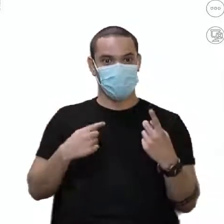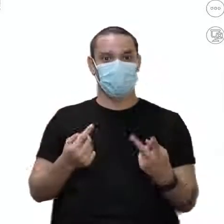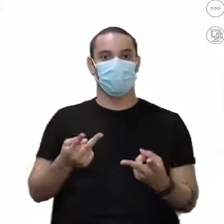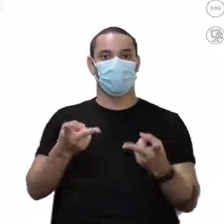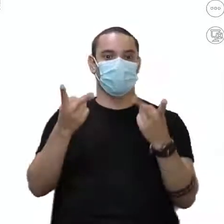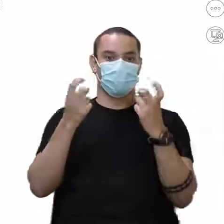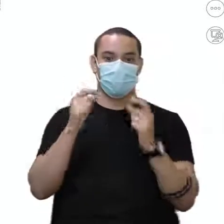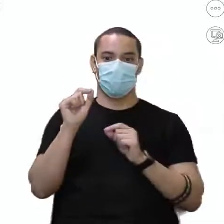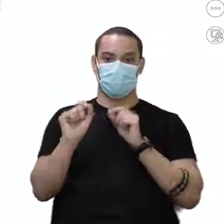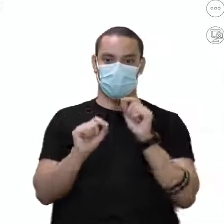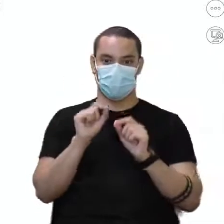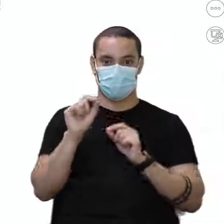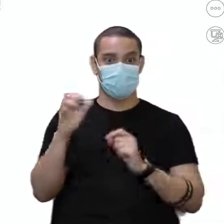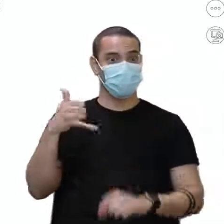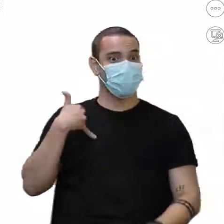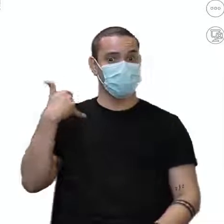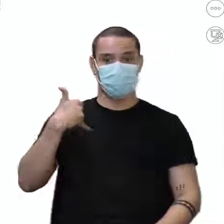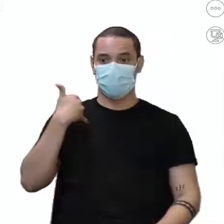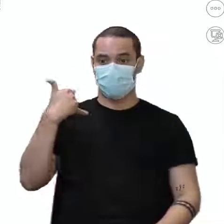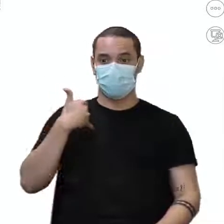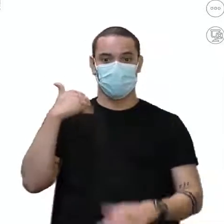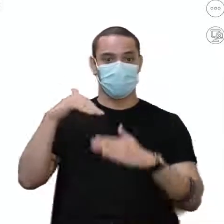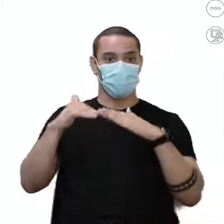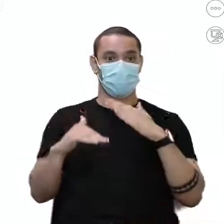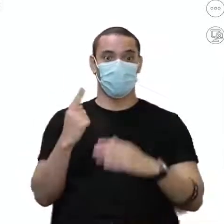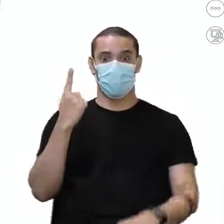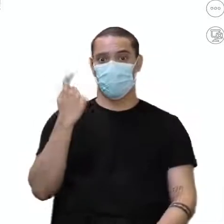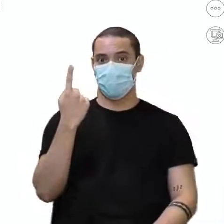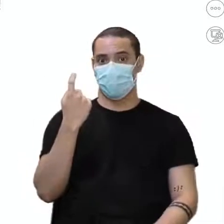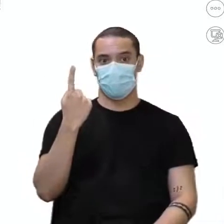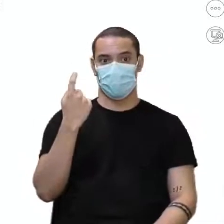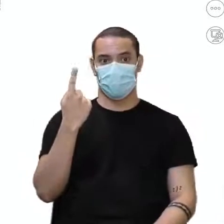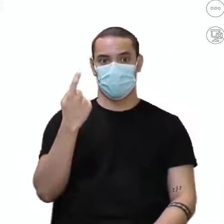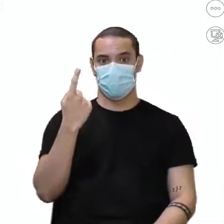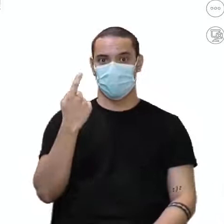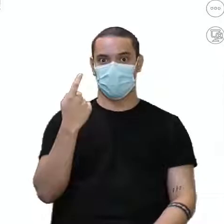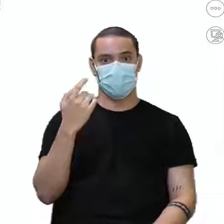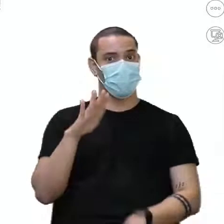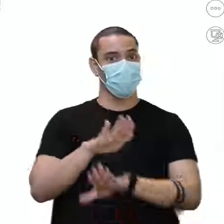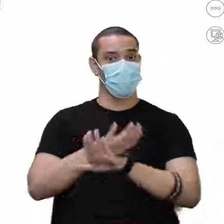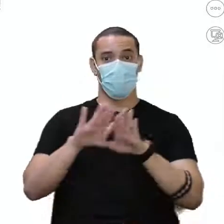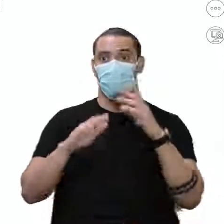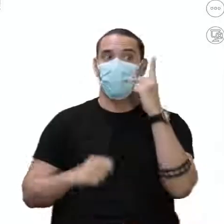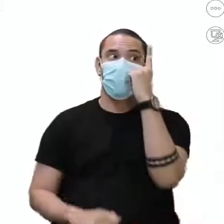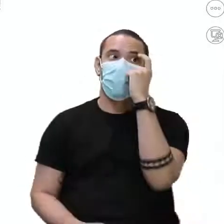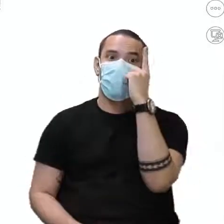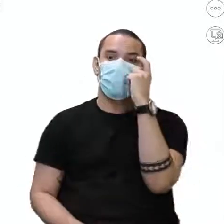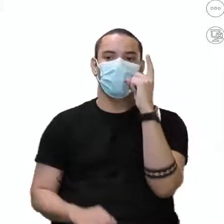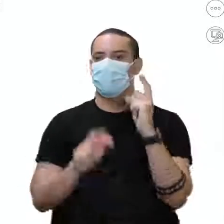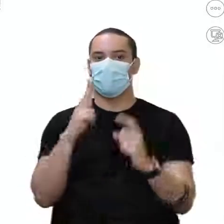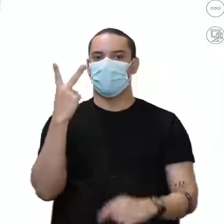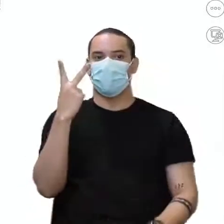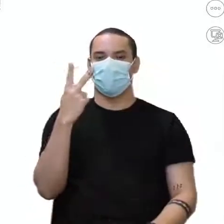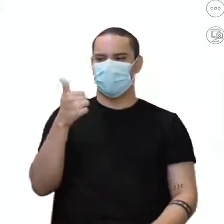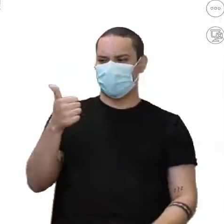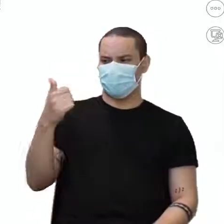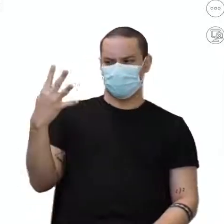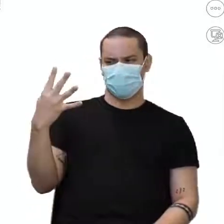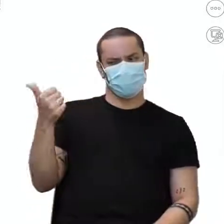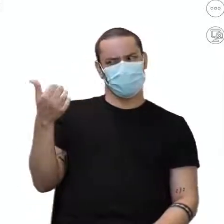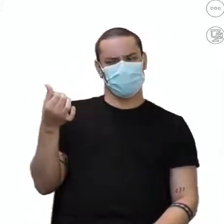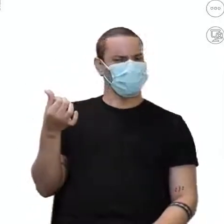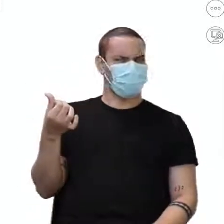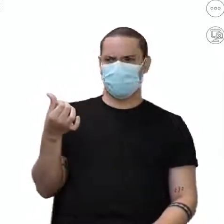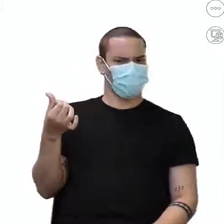só, a idade mínima é só uma idade. A idade mínima. Não são duas. Aqui tem 14 e